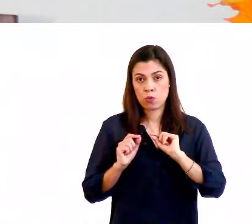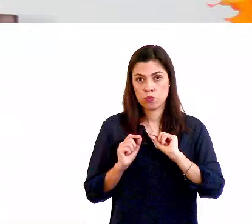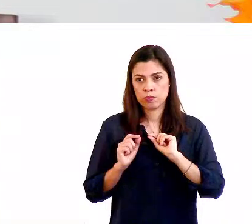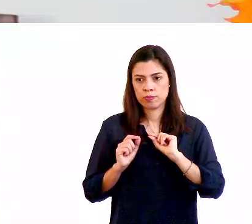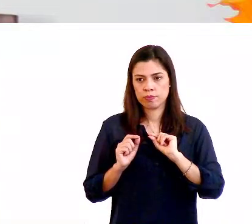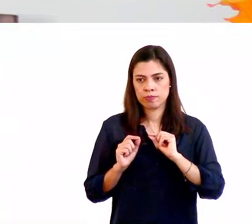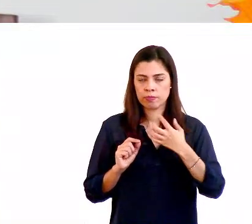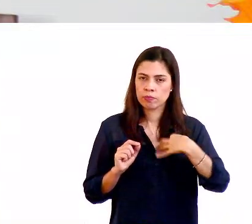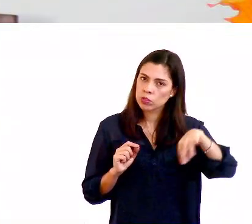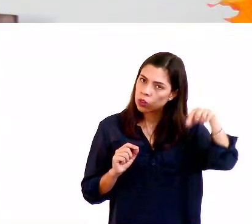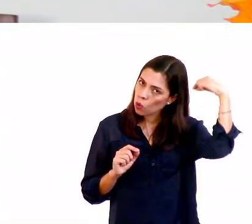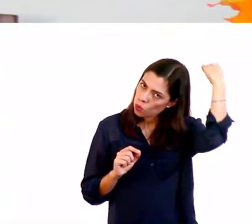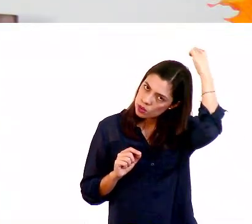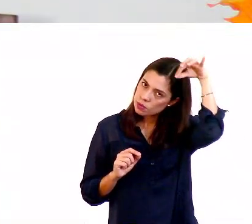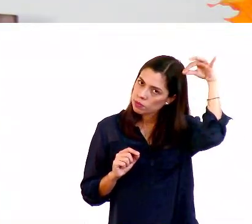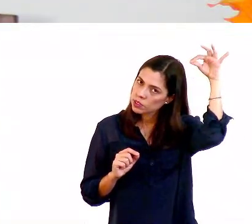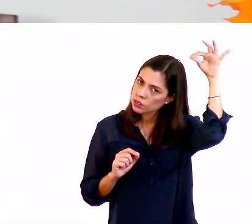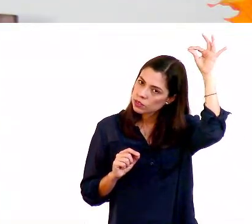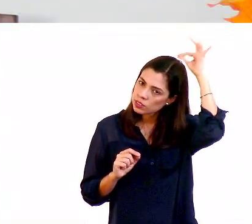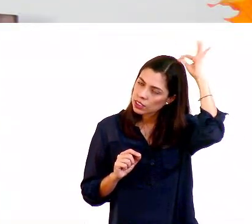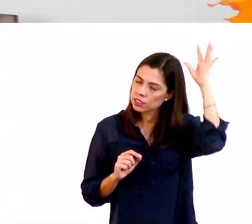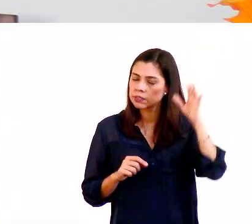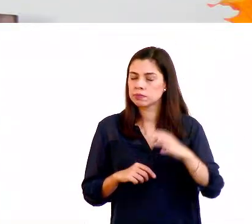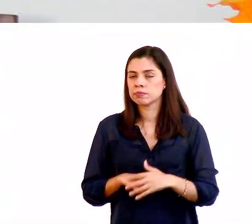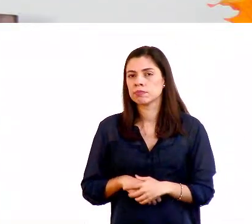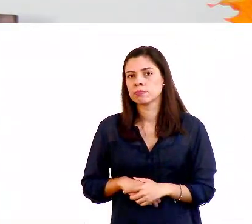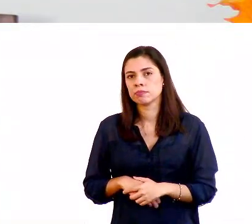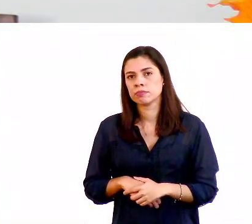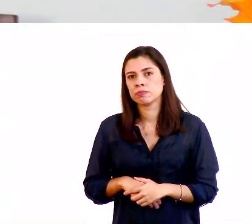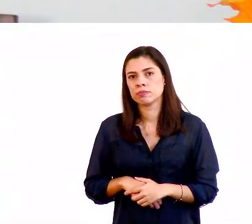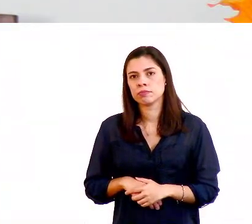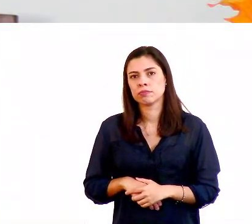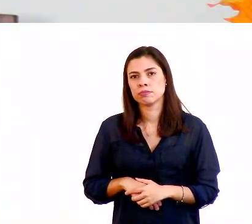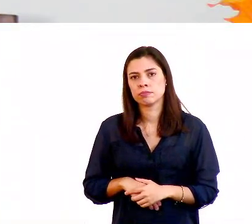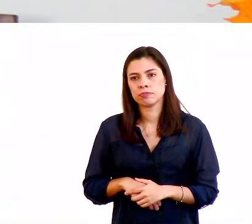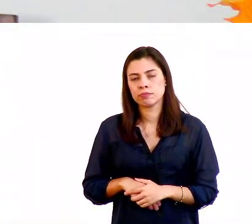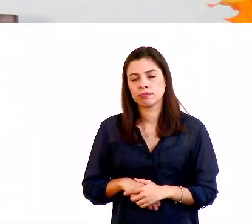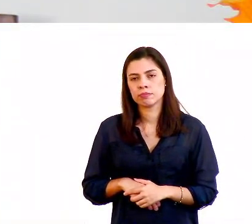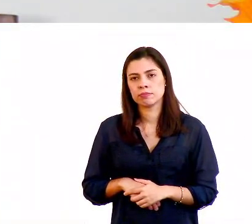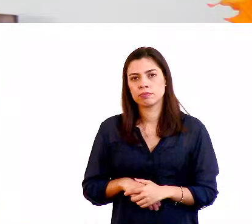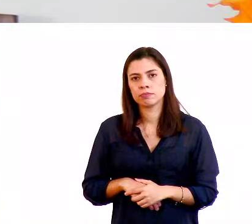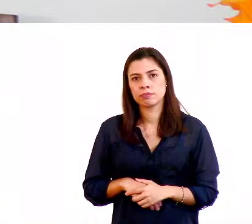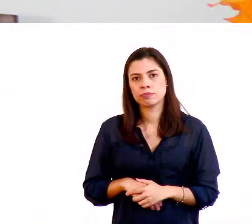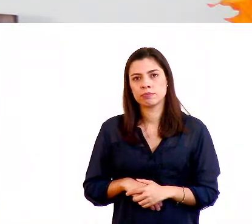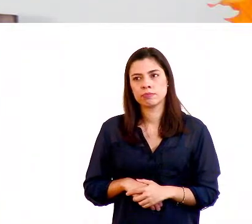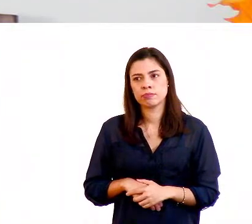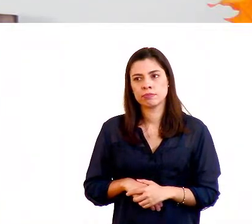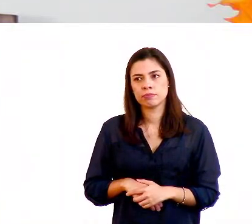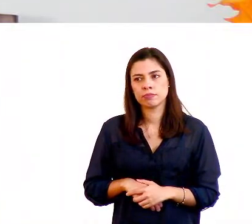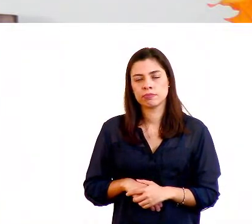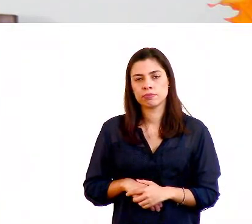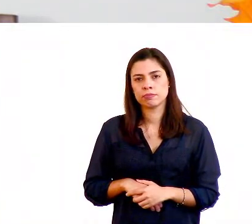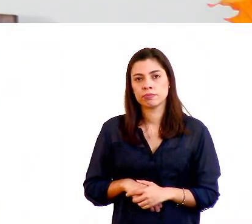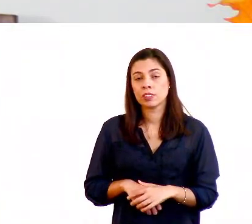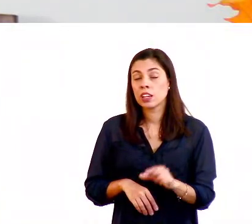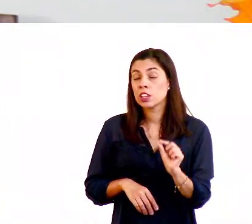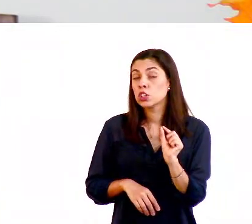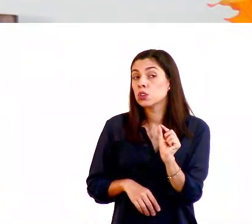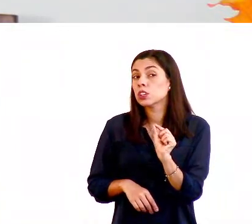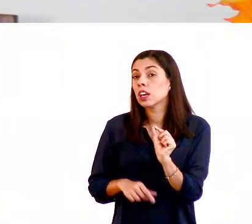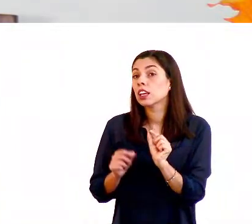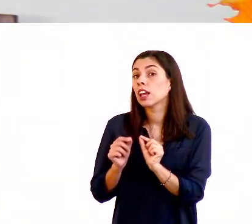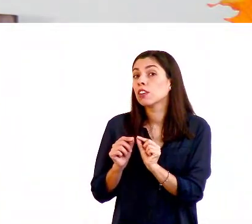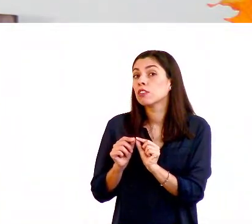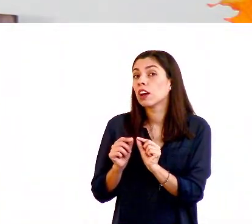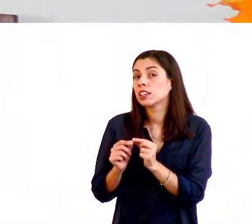o Espírito Santo, que a gente chama de terceira pessoa da Trindade. Sabe para que Ele veio fazer? Sabe o que Ele veio fazer na sua vida?